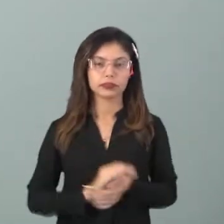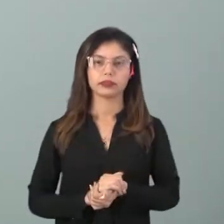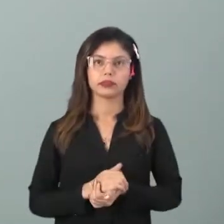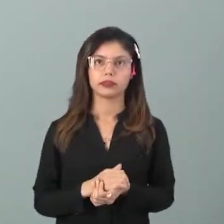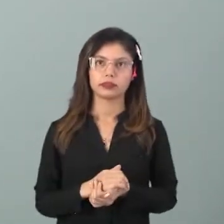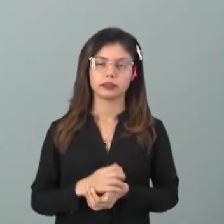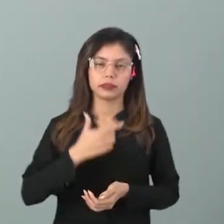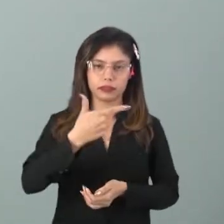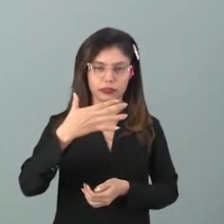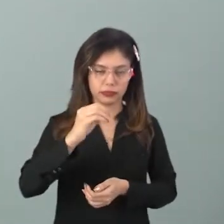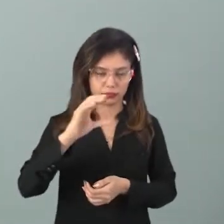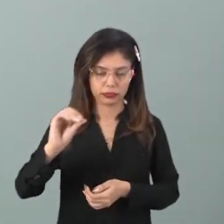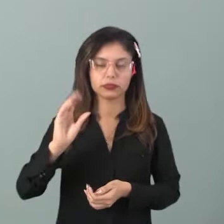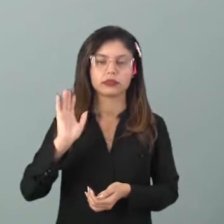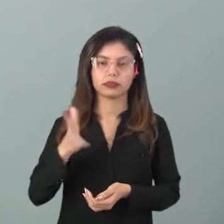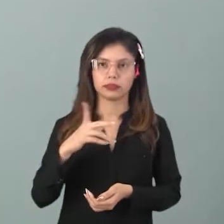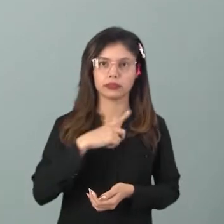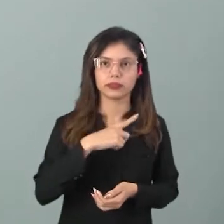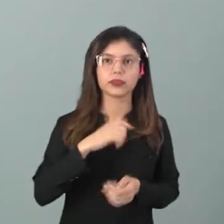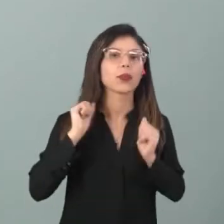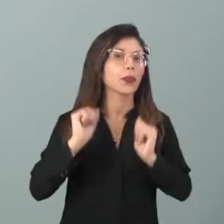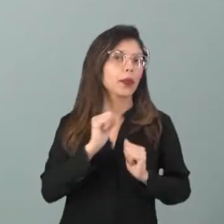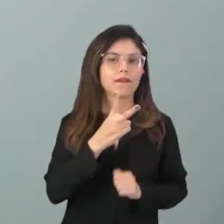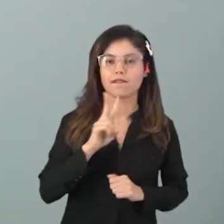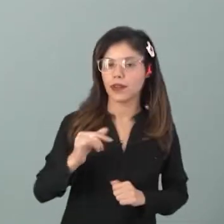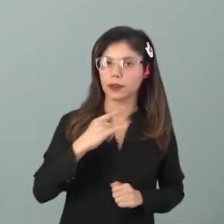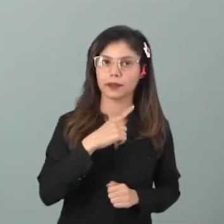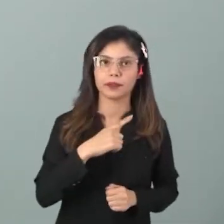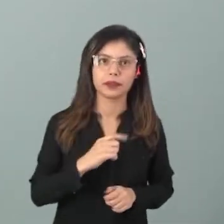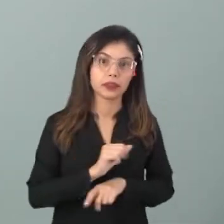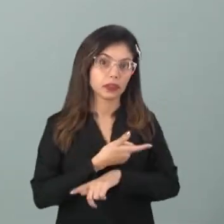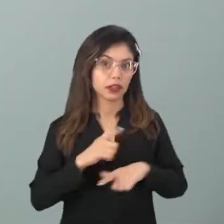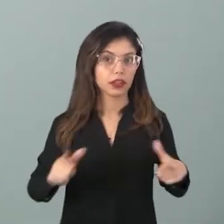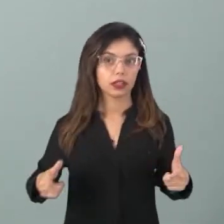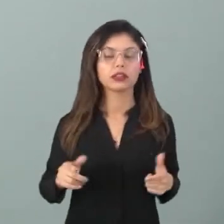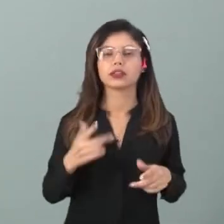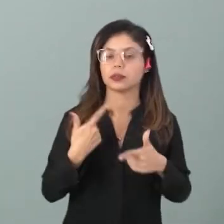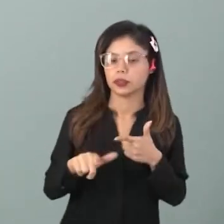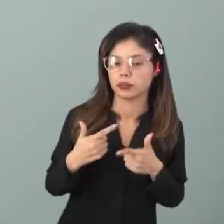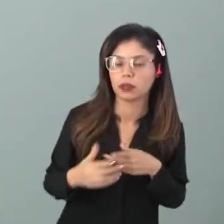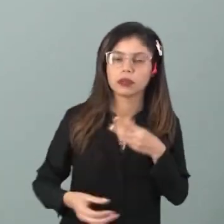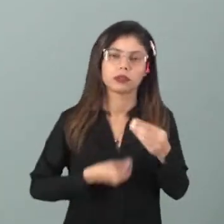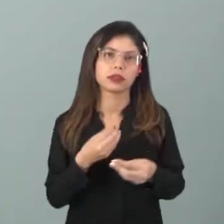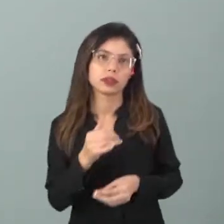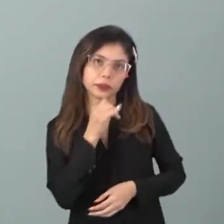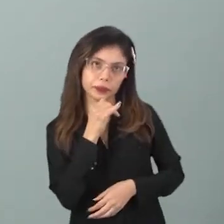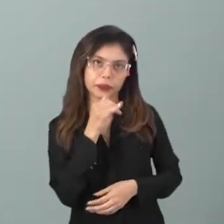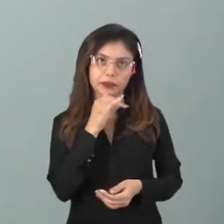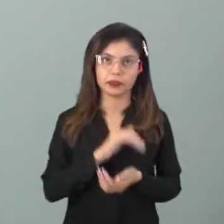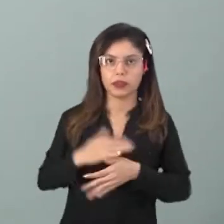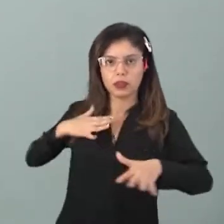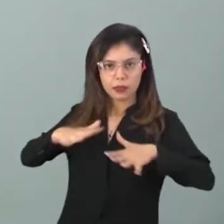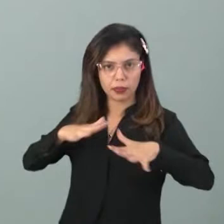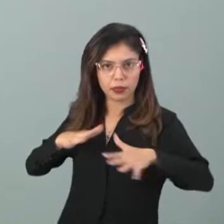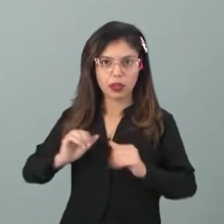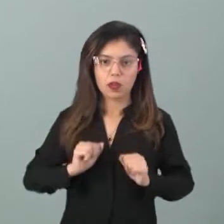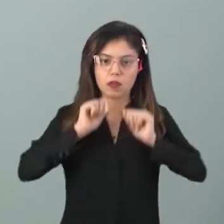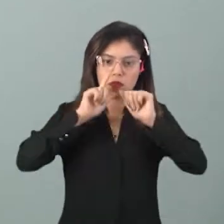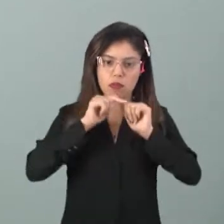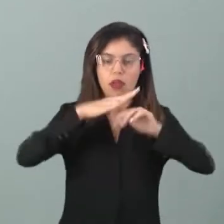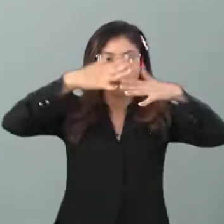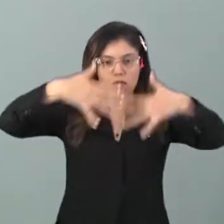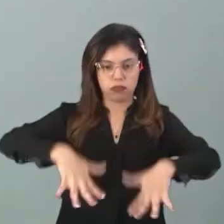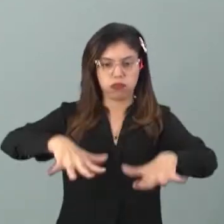cerca de 200 quilômetros de espessura, ele não vai sofrer grandes catástrofes, como, por exemplo, terremotos e tsunamis, mas